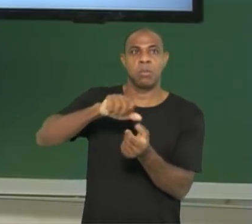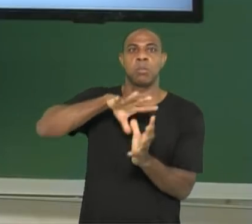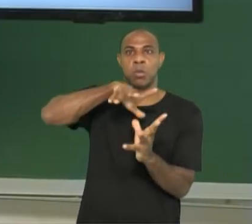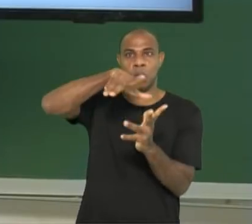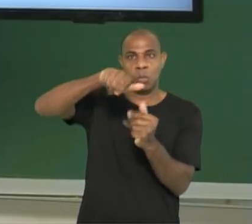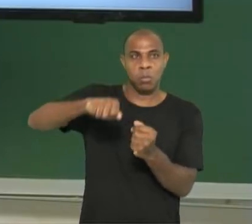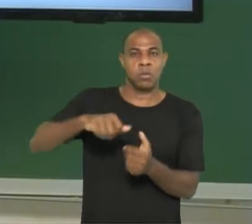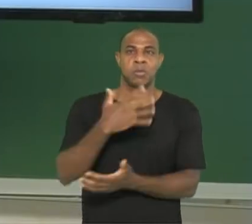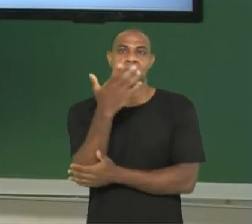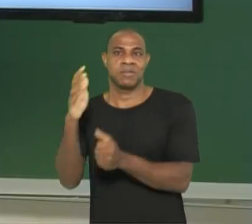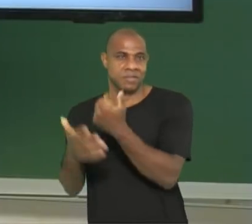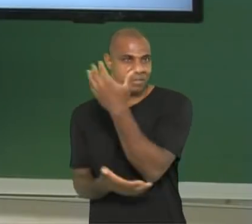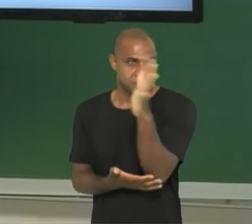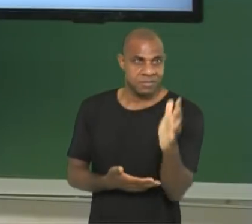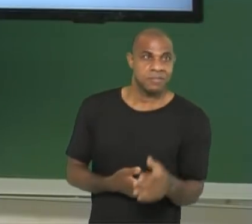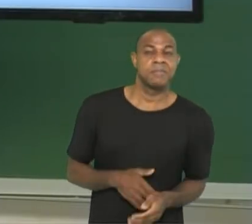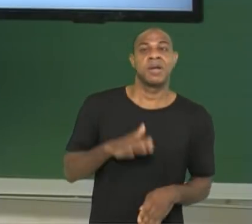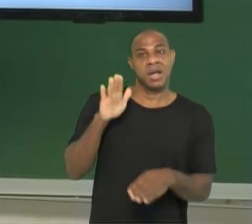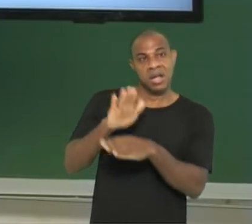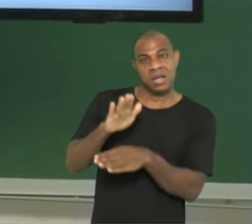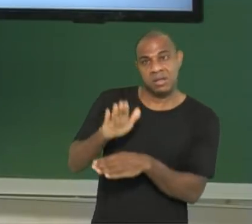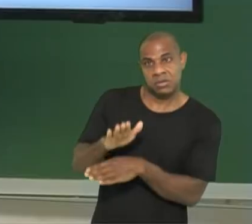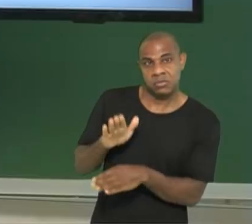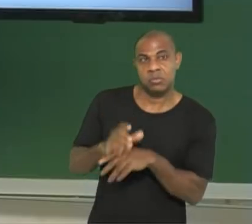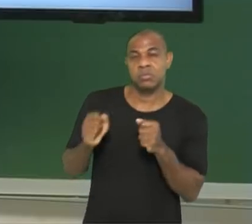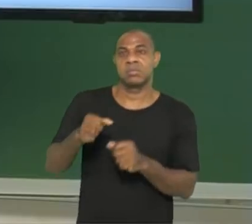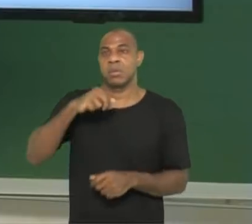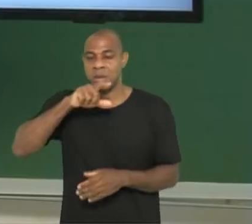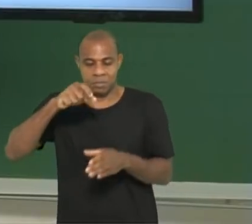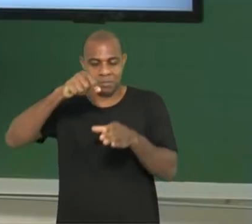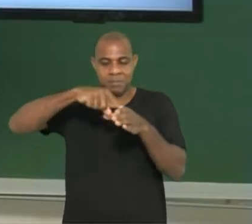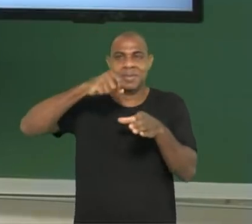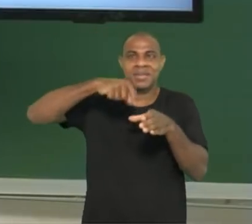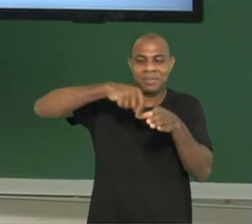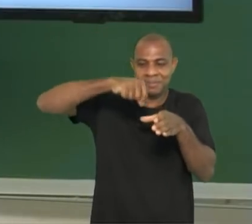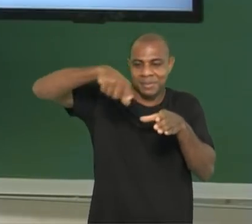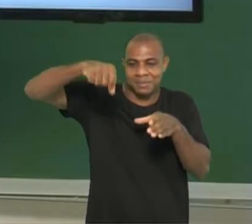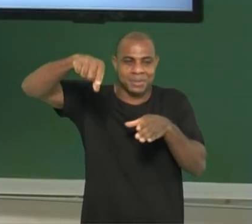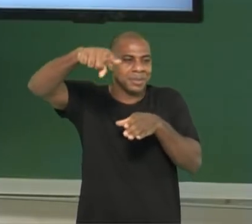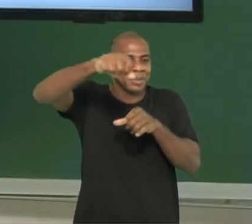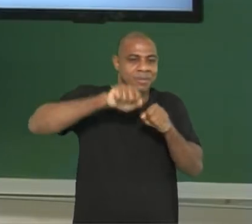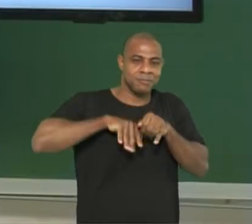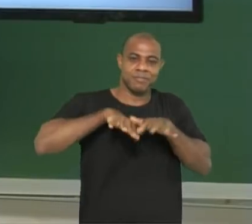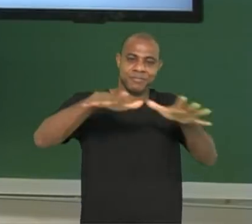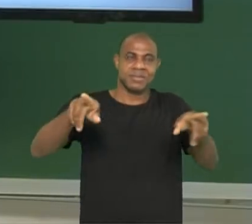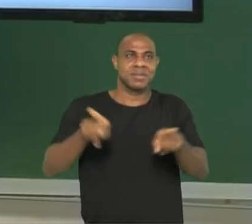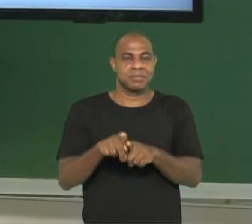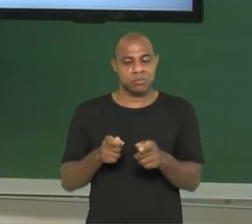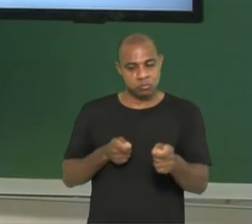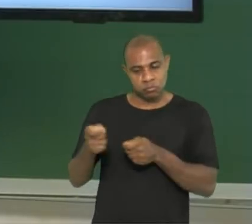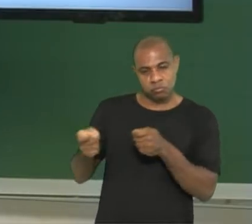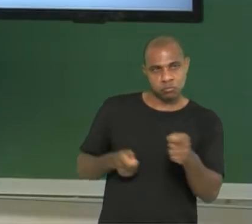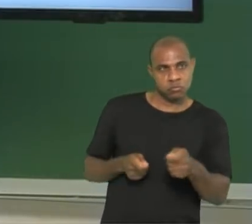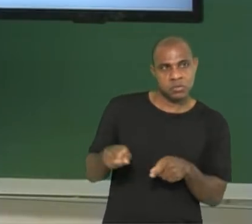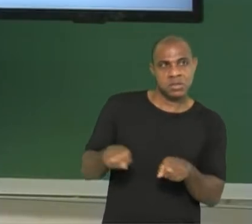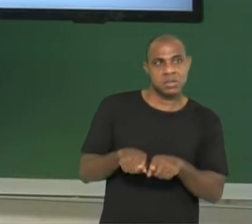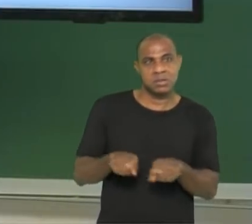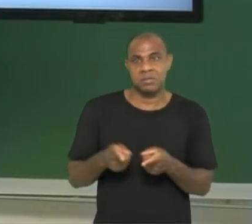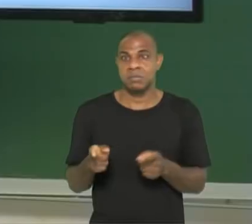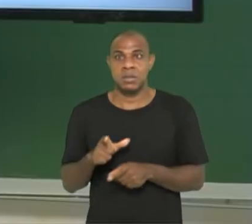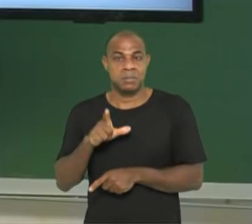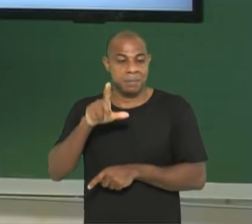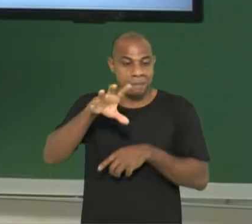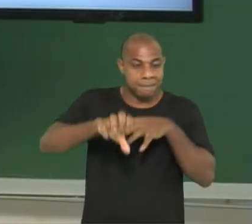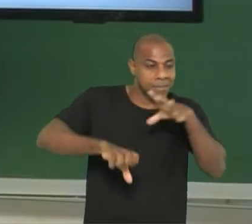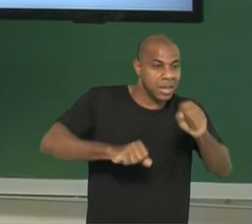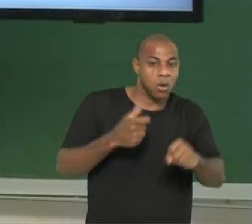na polinização, na dispersão de sementes. Elas também ajudam a regular populações, então elas são predadoras